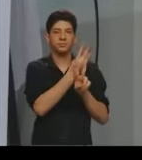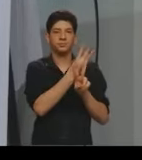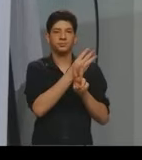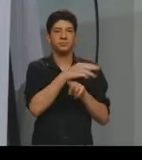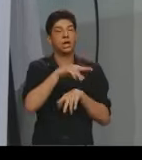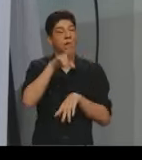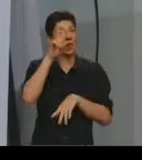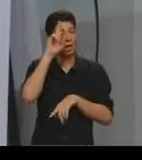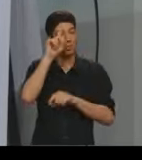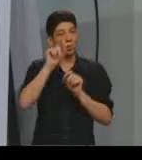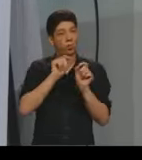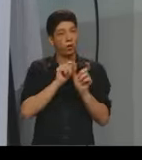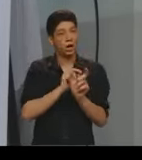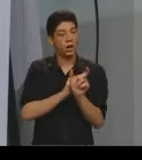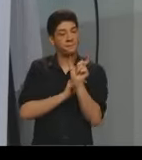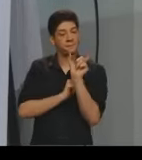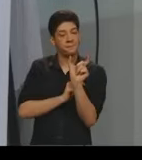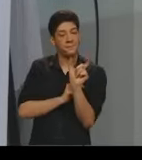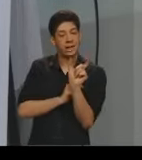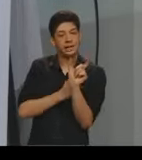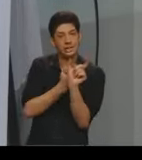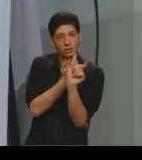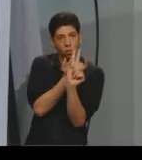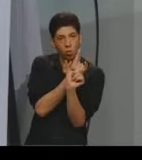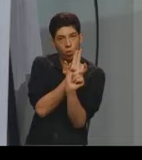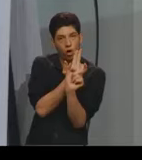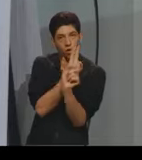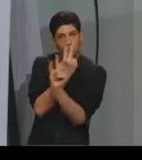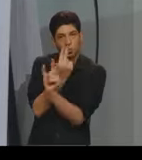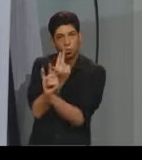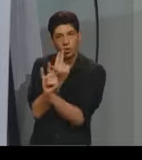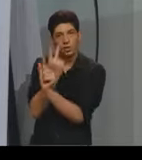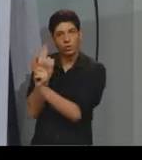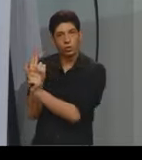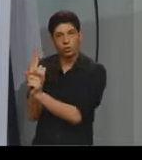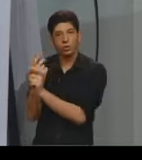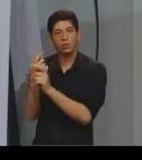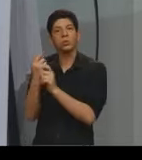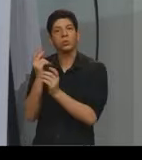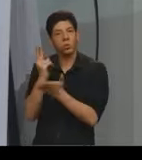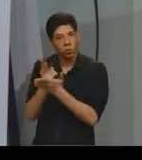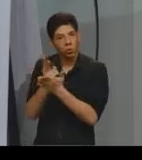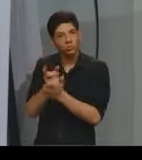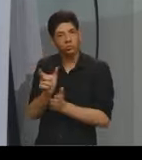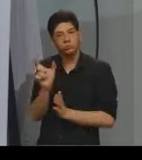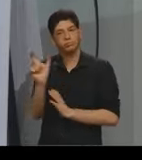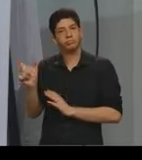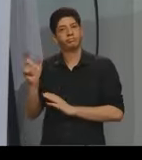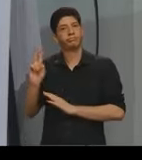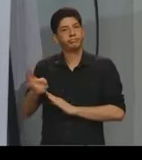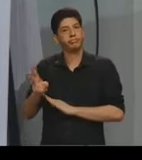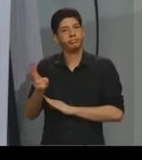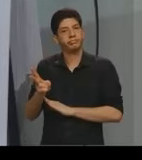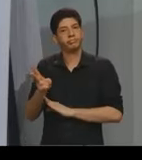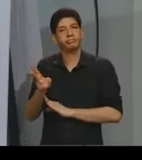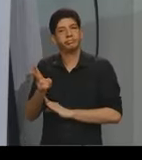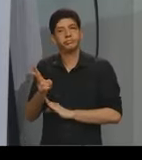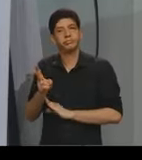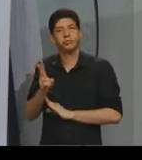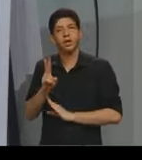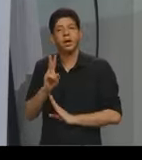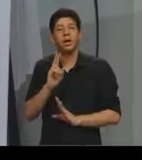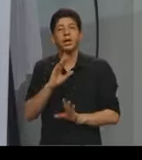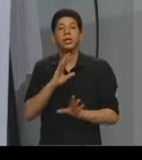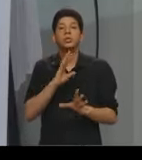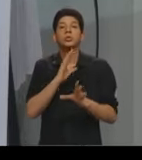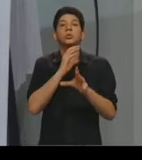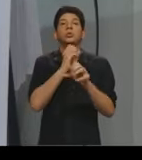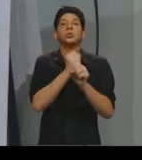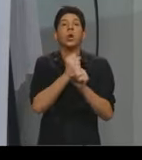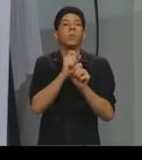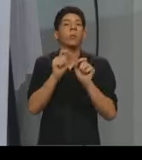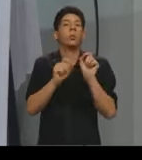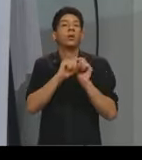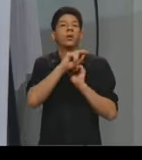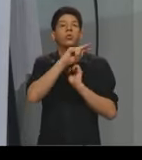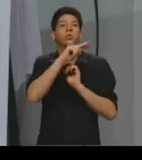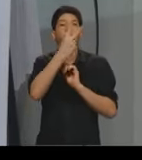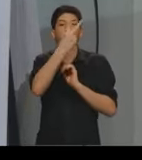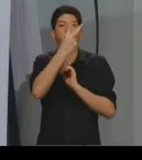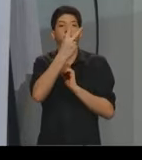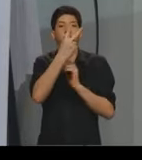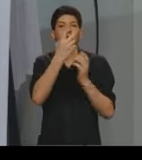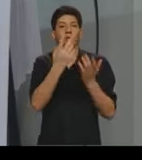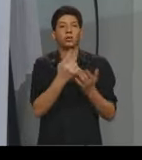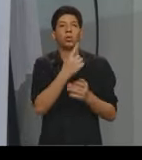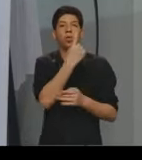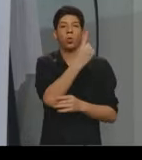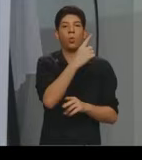lembrando aqui mesmo a base, então a gente tem que conservar a base e fazer a soma dos expoentes. Então,